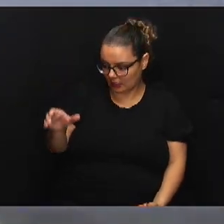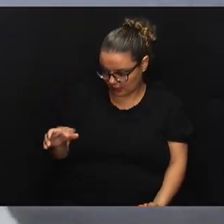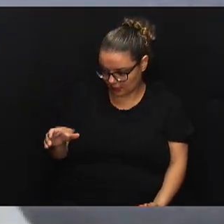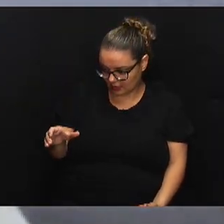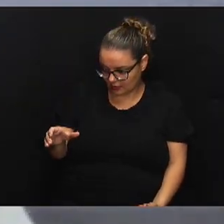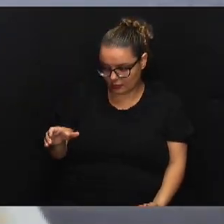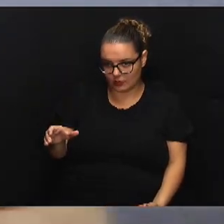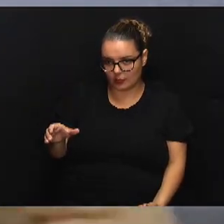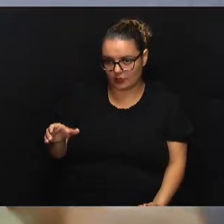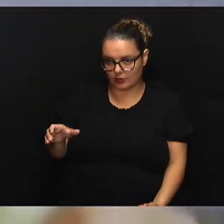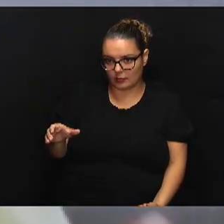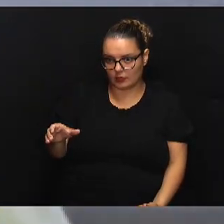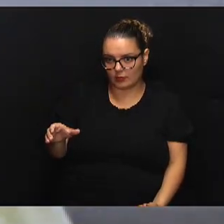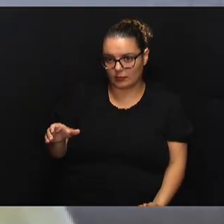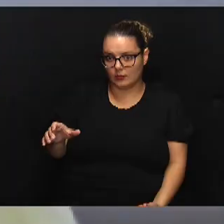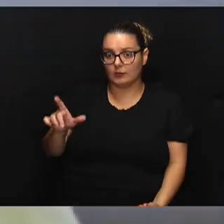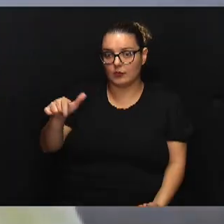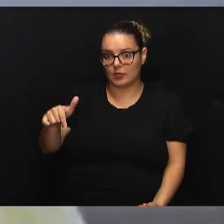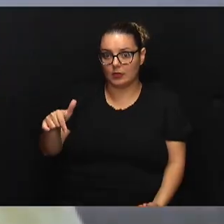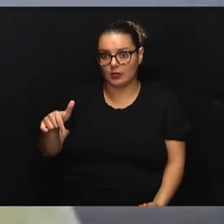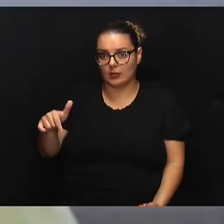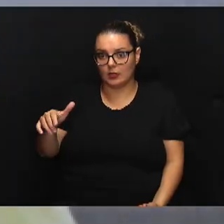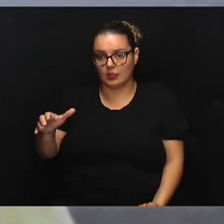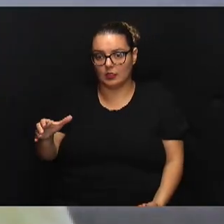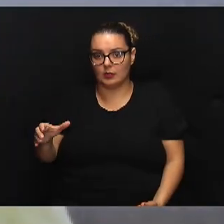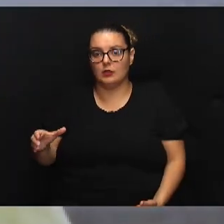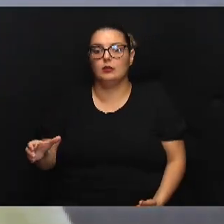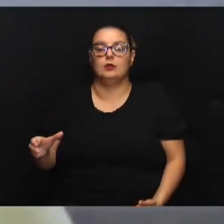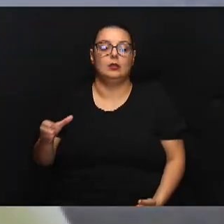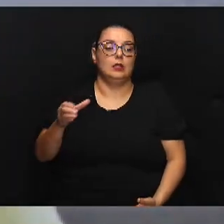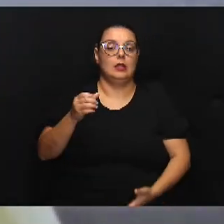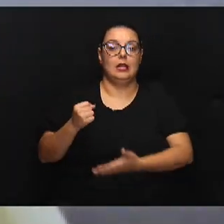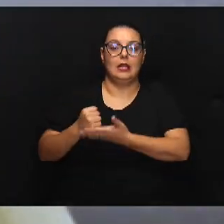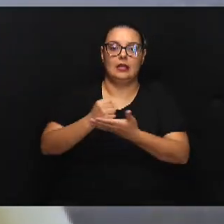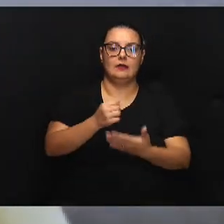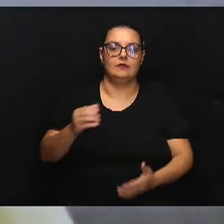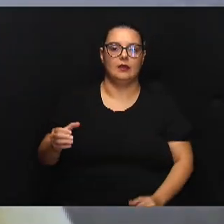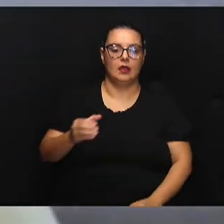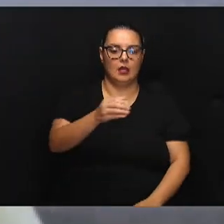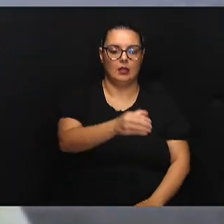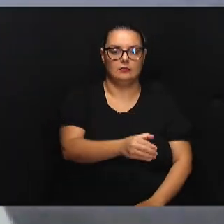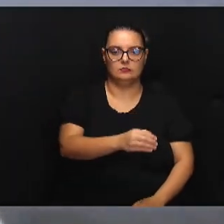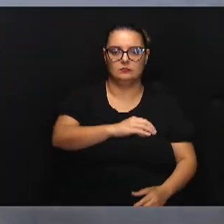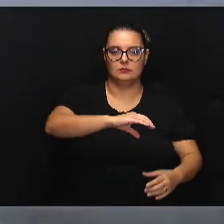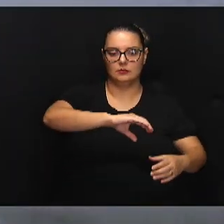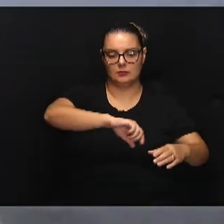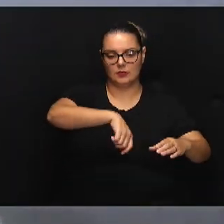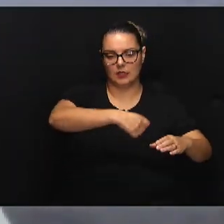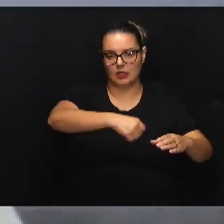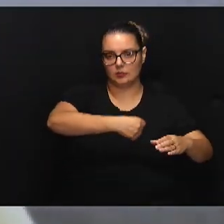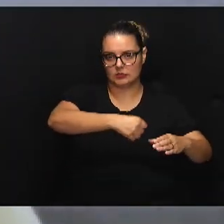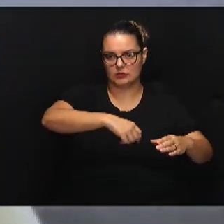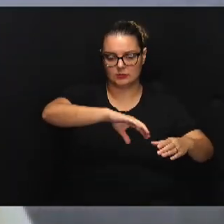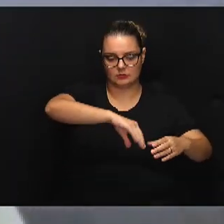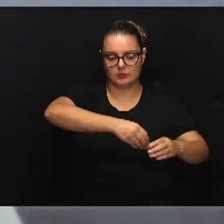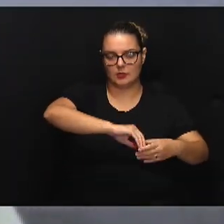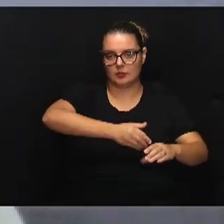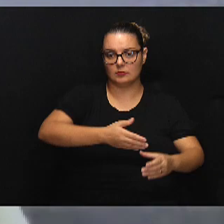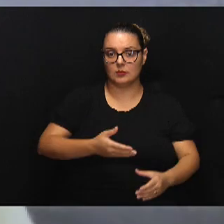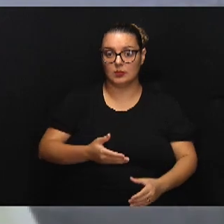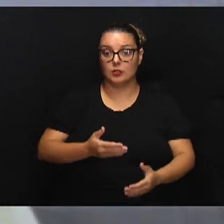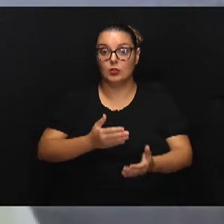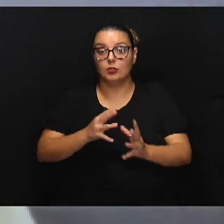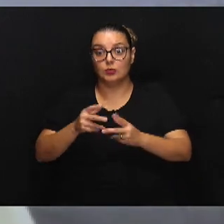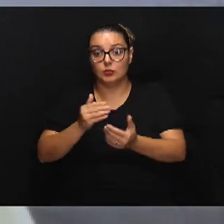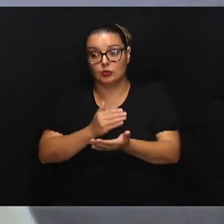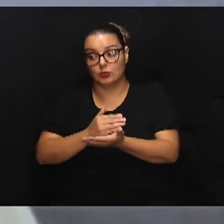neste momento é aqui, mas depois eu tenho que colocar na pia da cozinha. Então, tudo que começa termina. Esse é o